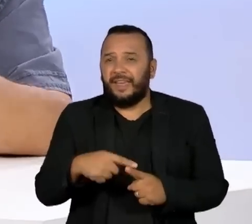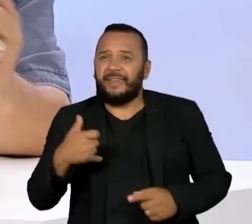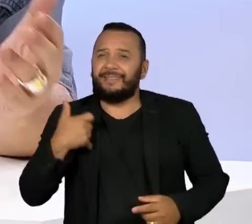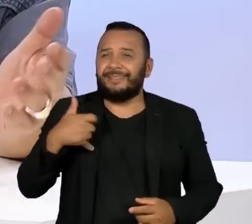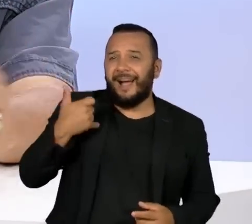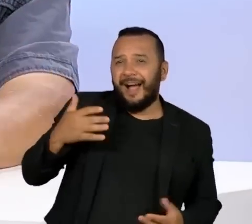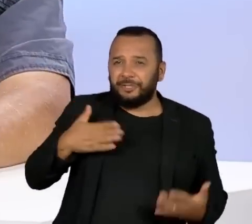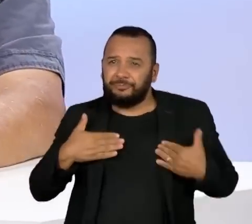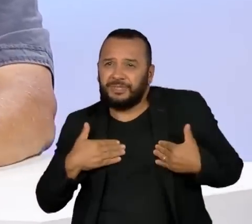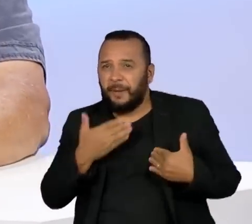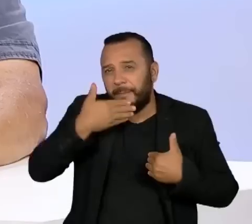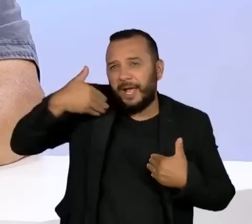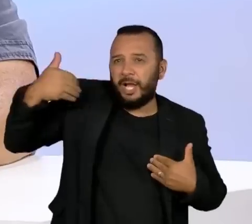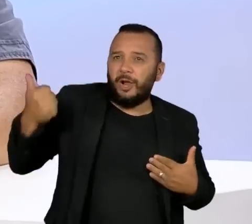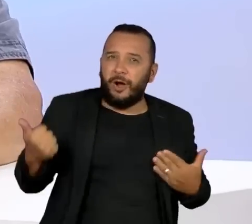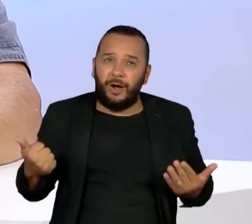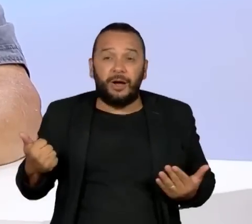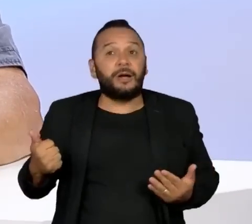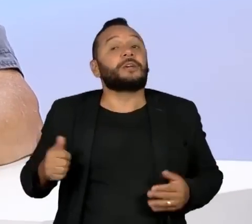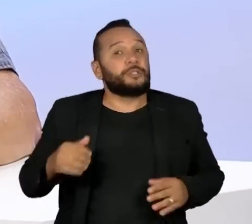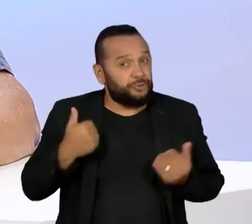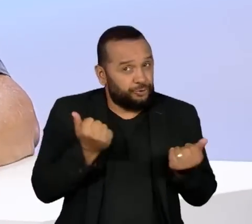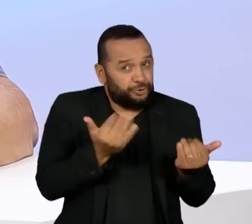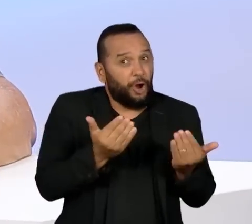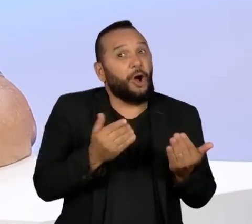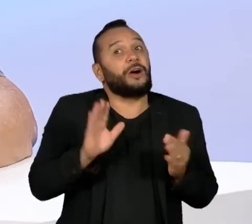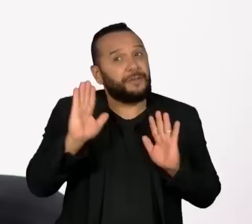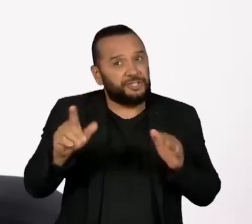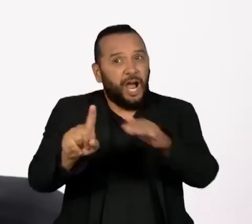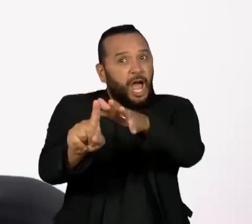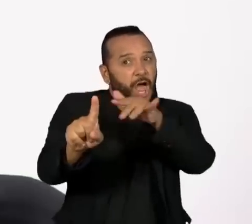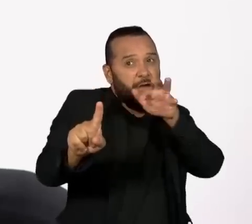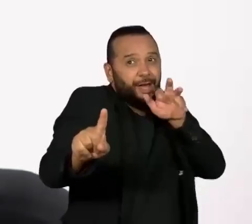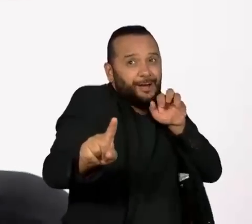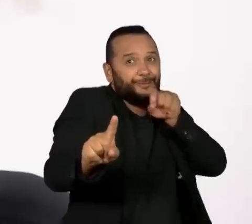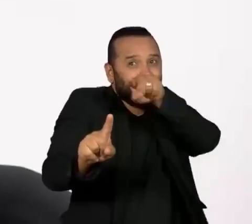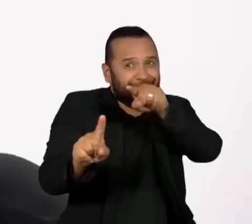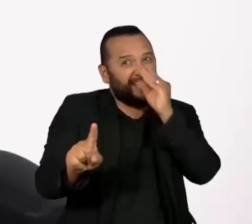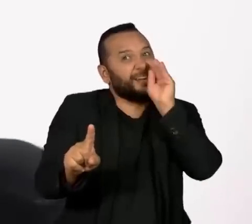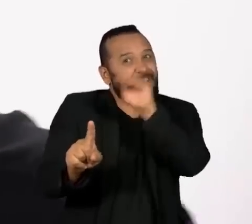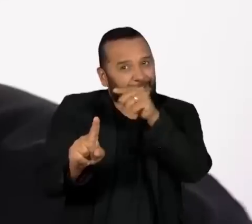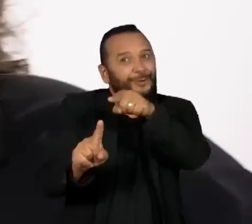muito melhor. Já foi cancelada pelos jovens que estão vendo o programa, inclusive. Né?